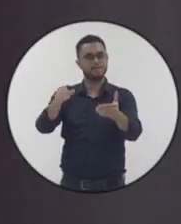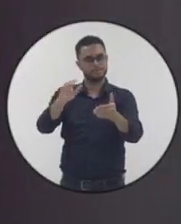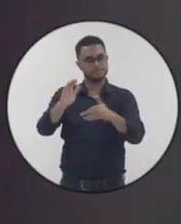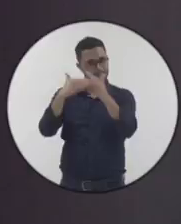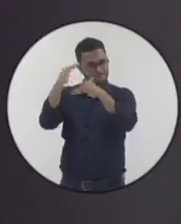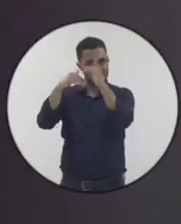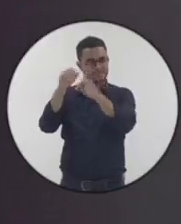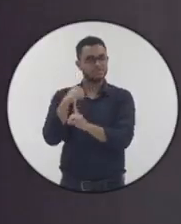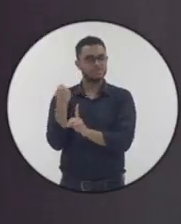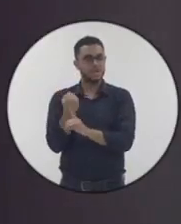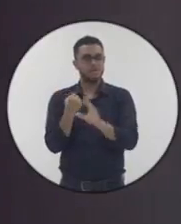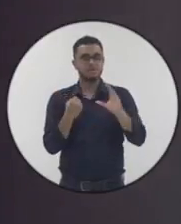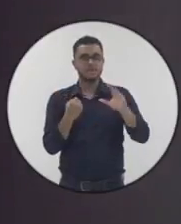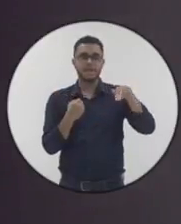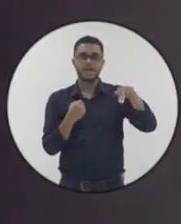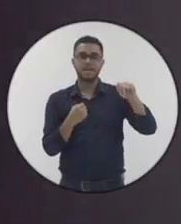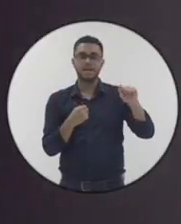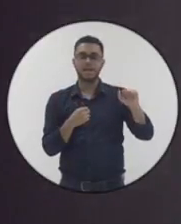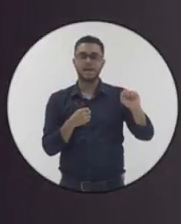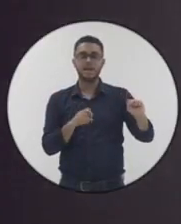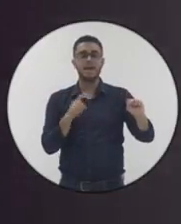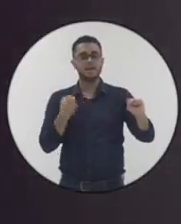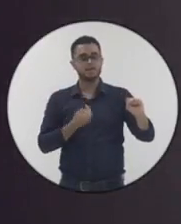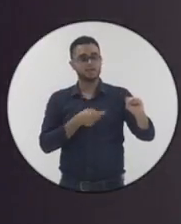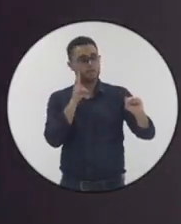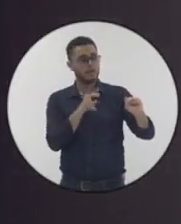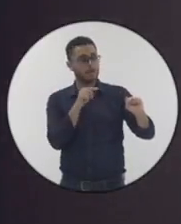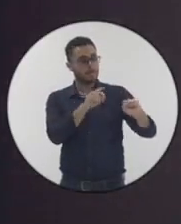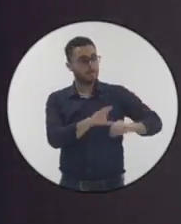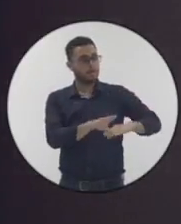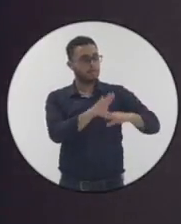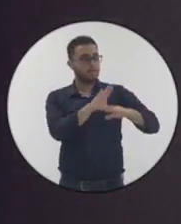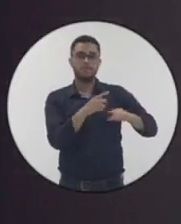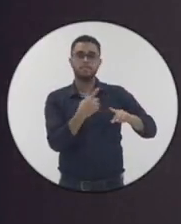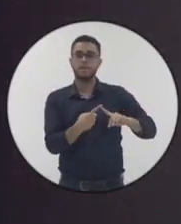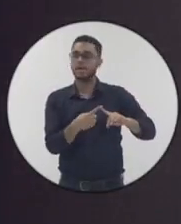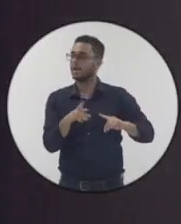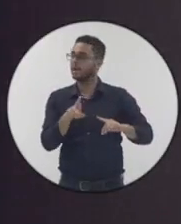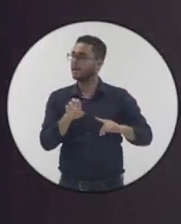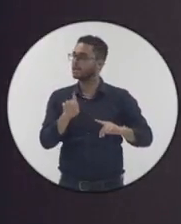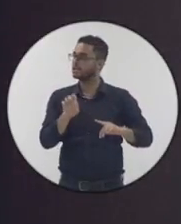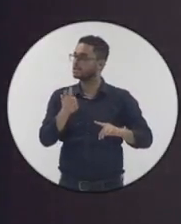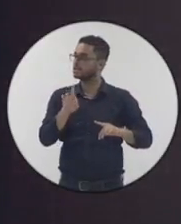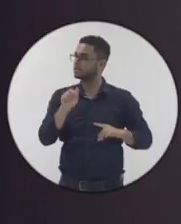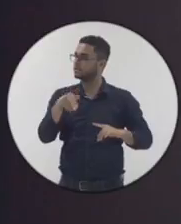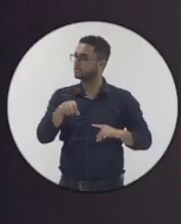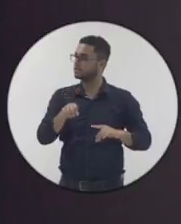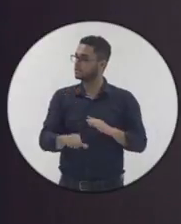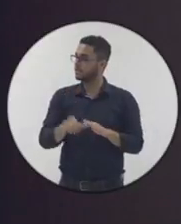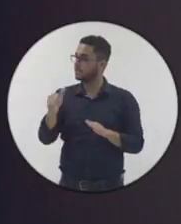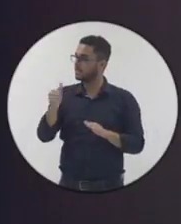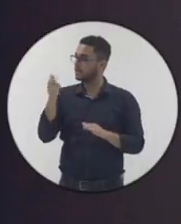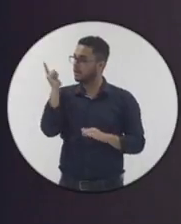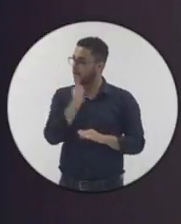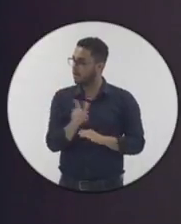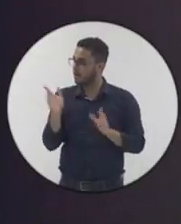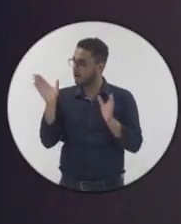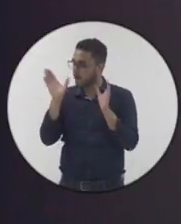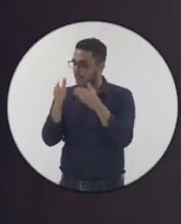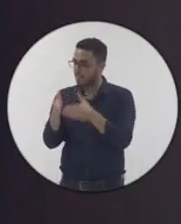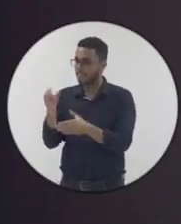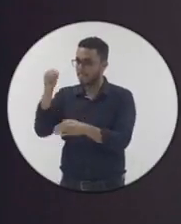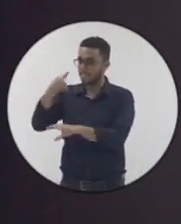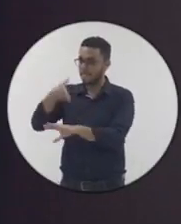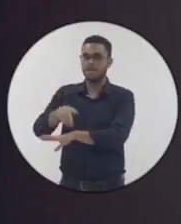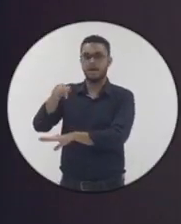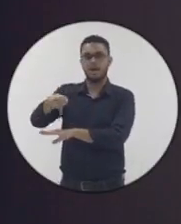o CNAS é esse conselho que a gente acompanha. A Rede Trans foi a primeira rede a conseguir ser conselheira, entrar nesse conselho, ele não é fácil.